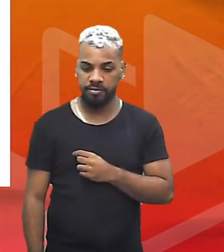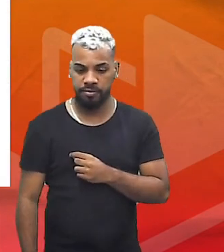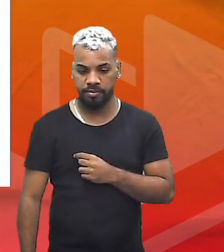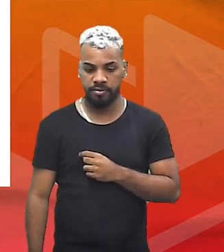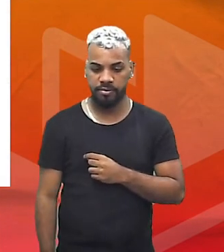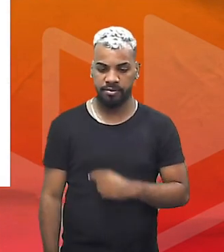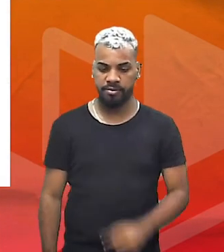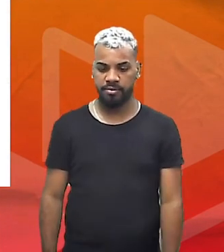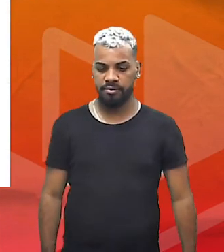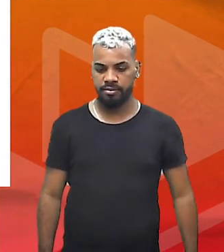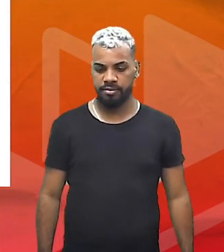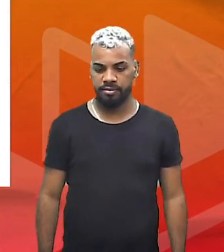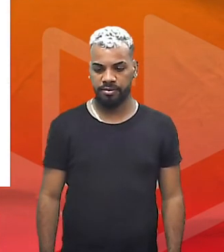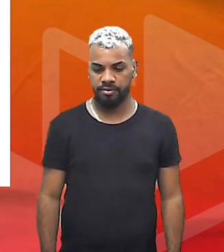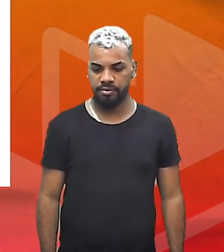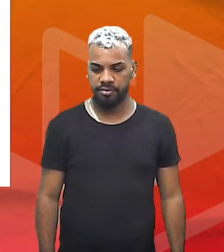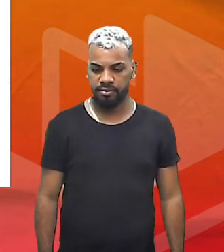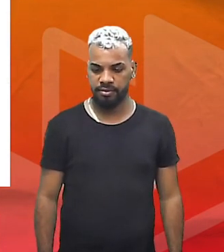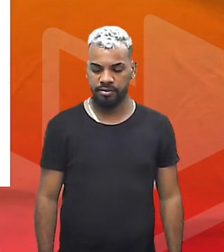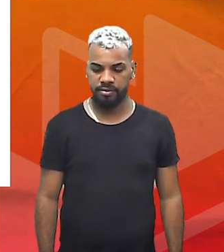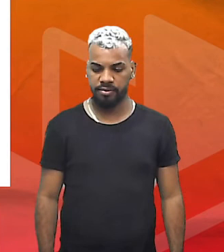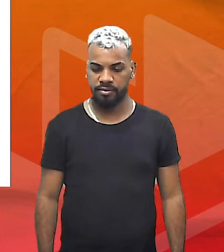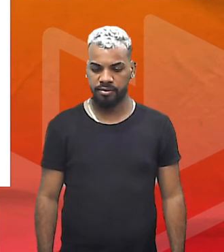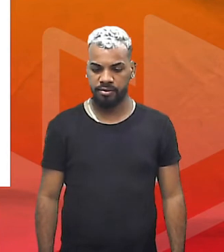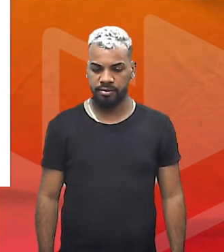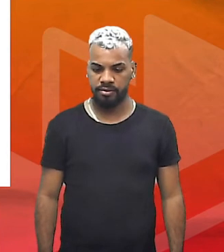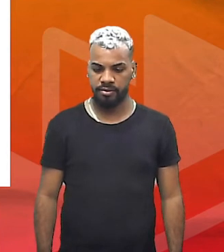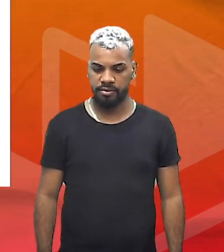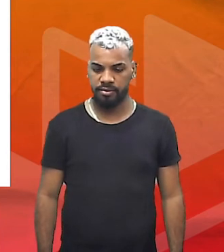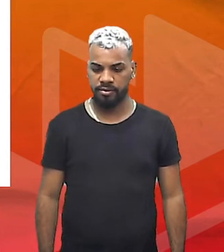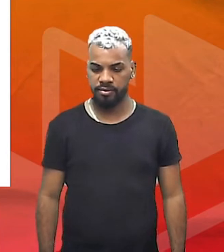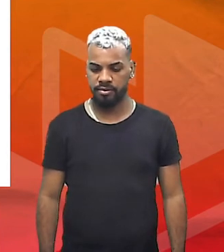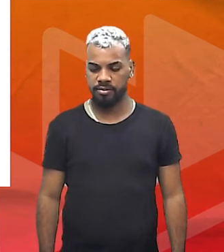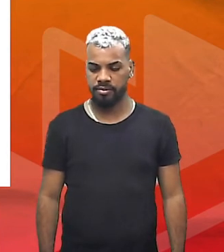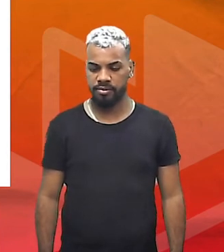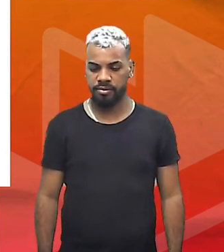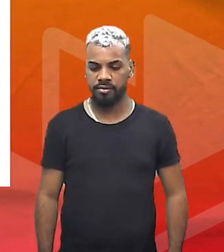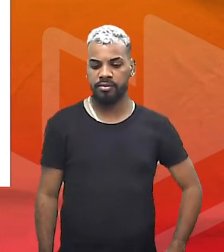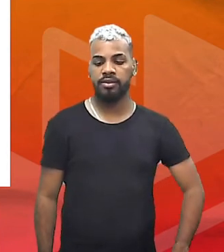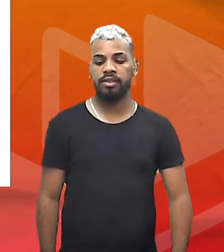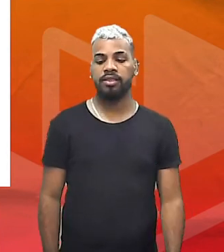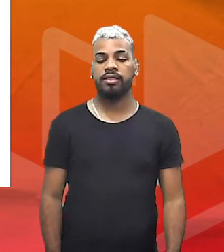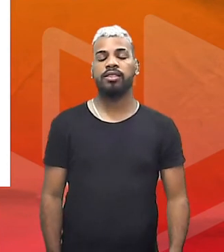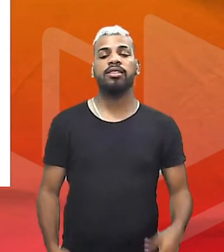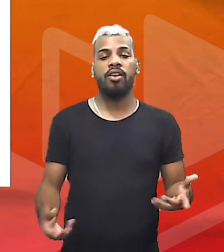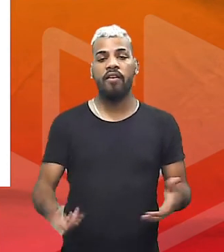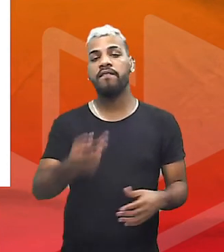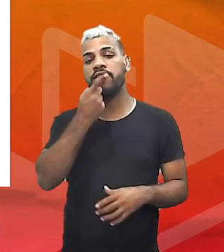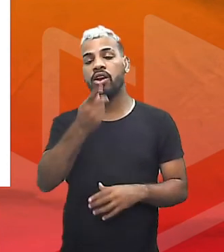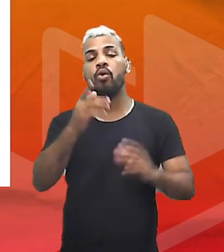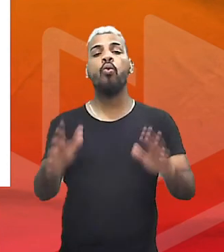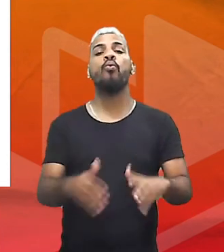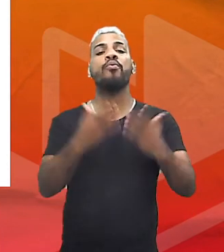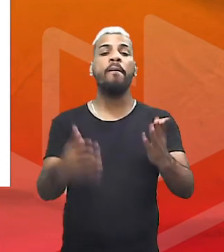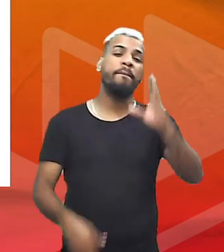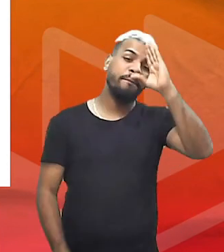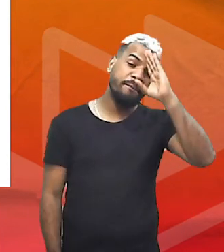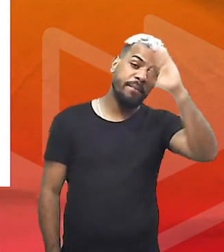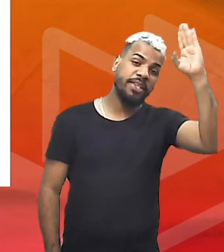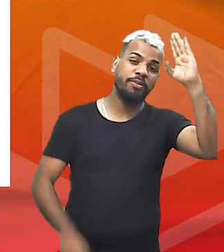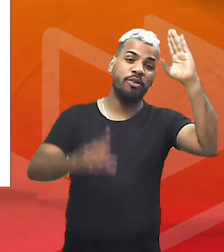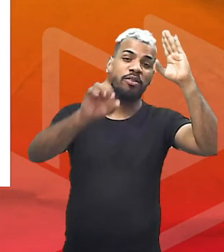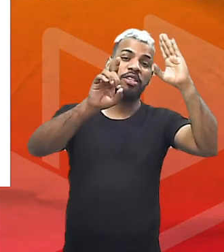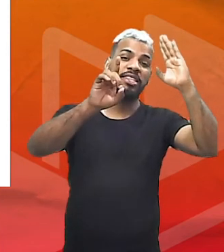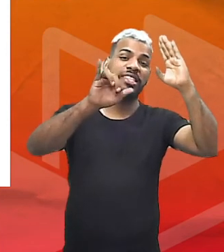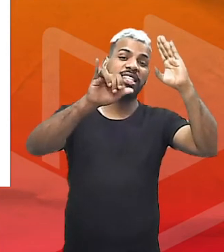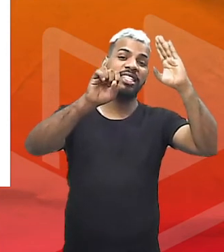porque o gabarito só pode ser letra B presta atenção Ele tá falando de qual é o principal dissacarídeo